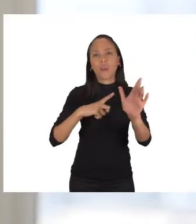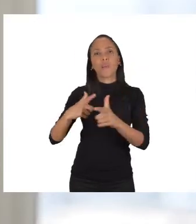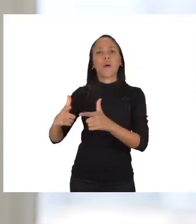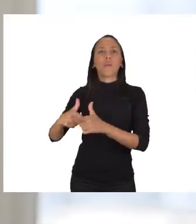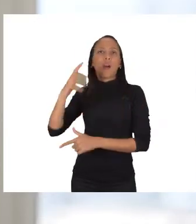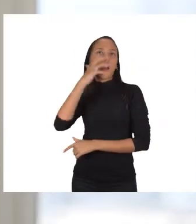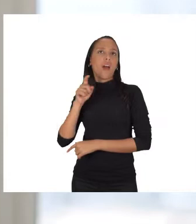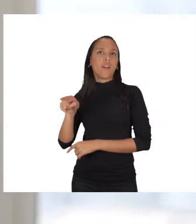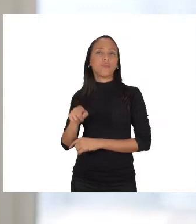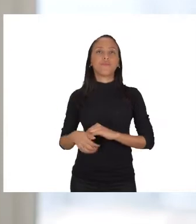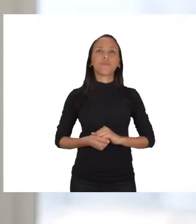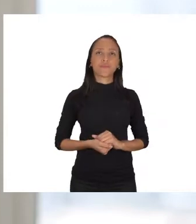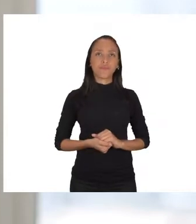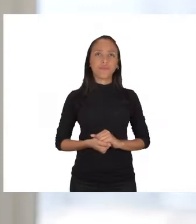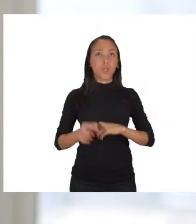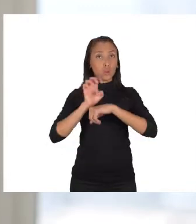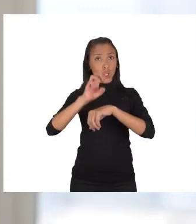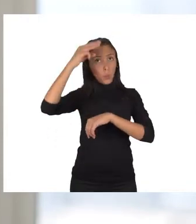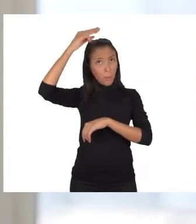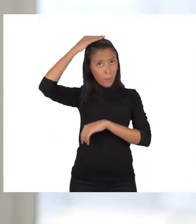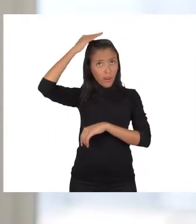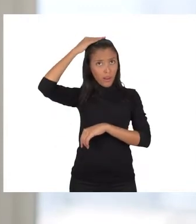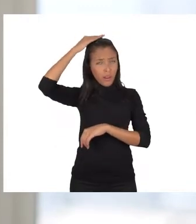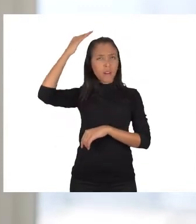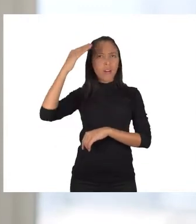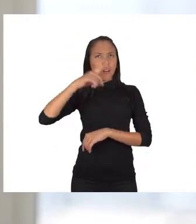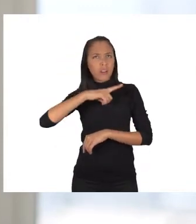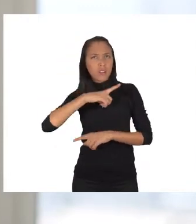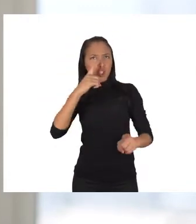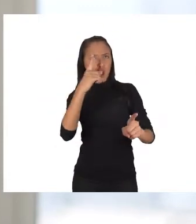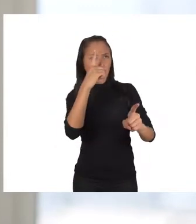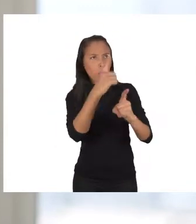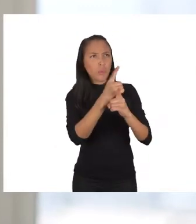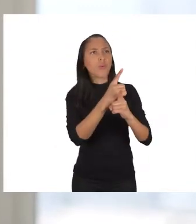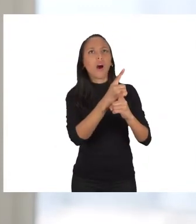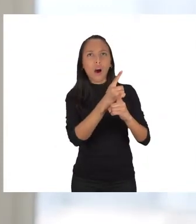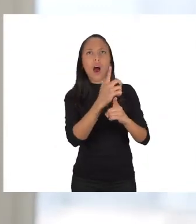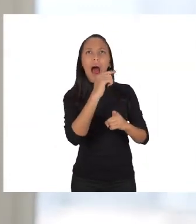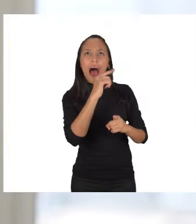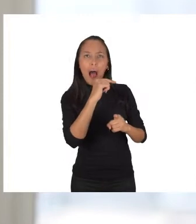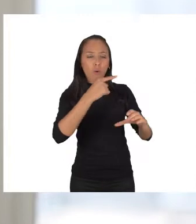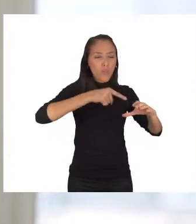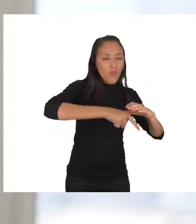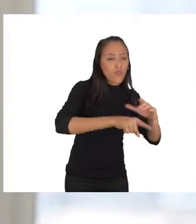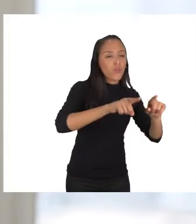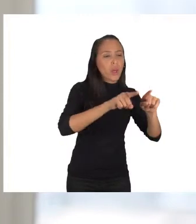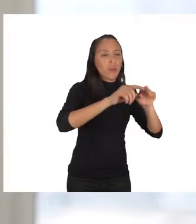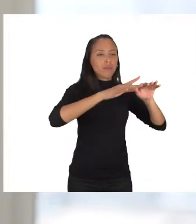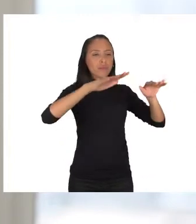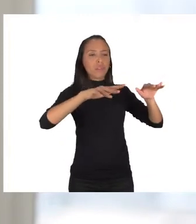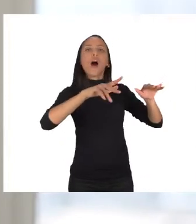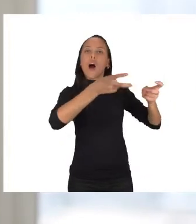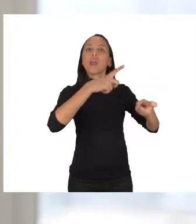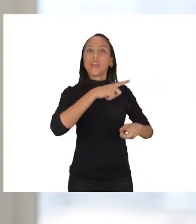Paraná, várias amostras de água superficial e profunda têm a presença de agrotóxicos. Então, todos nós estamos